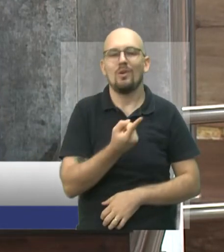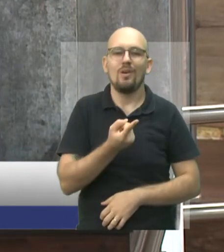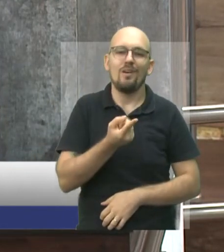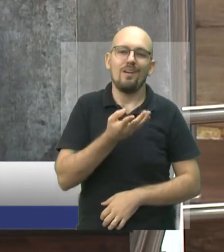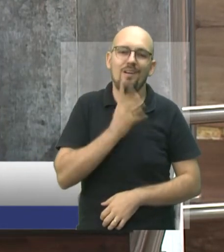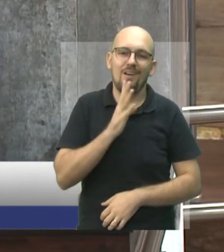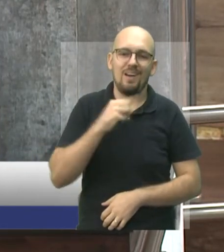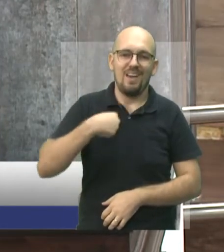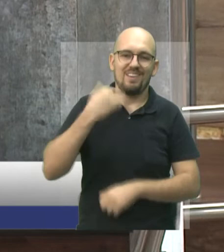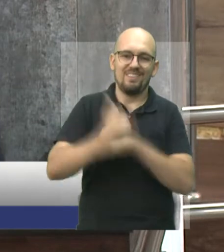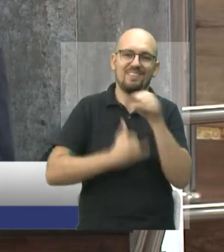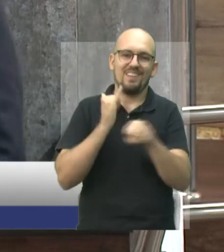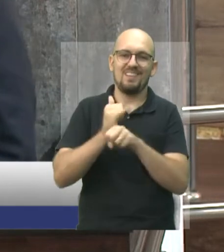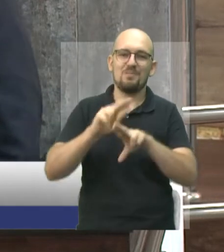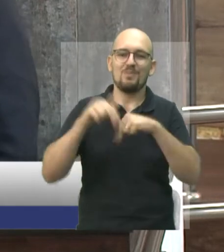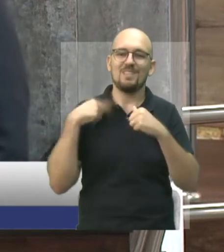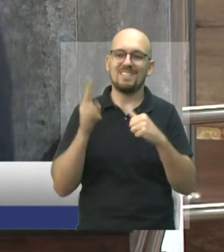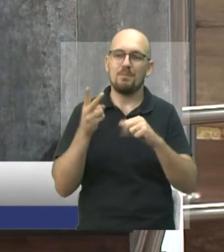Valente. Sextou.